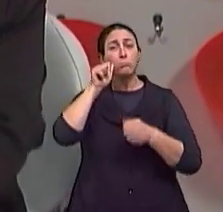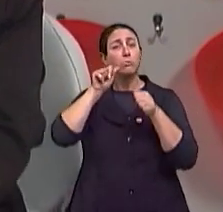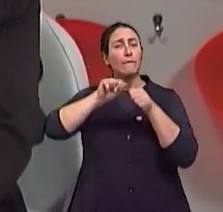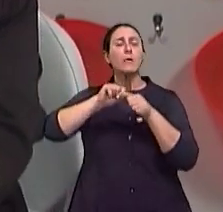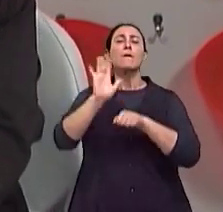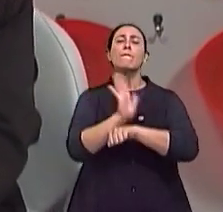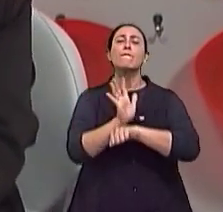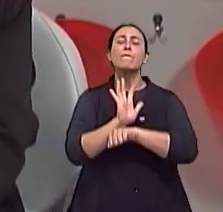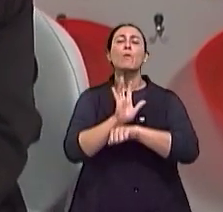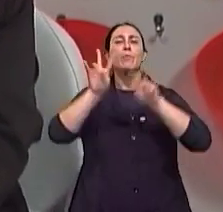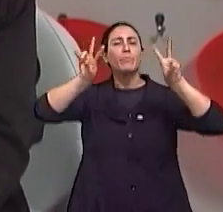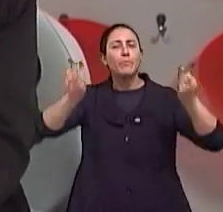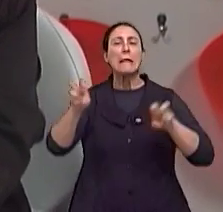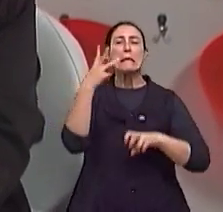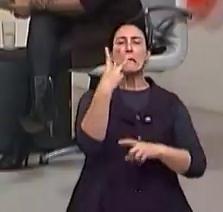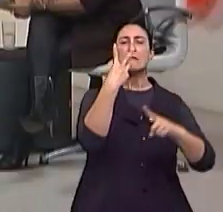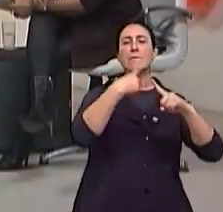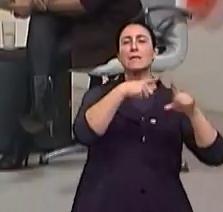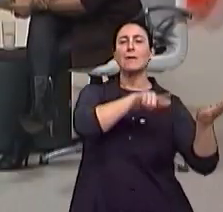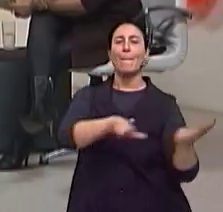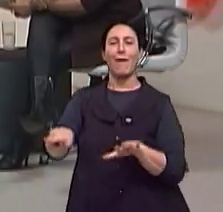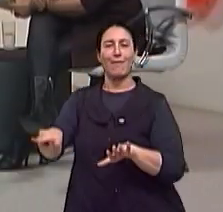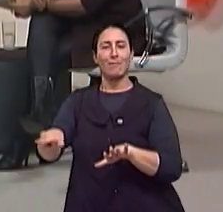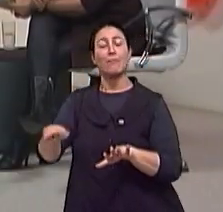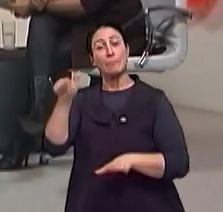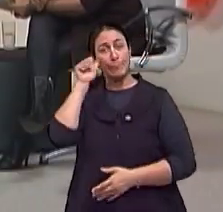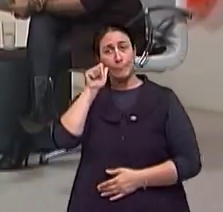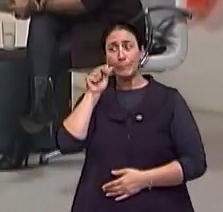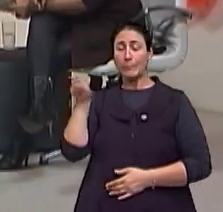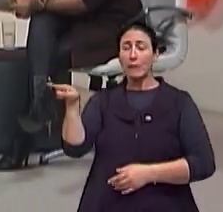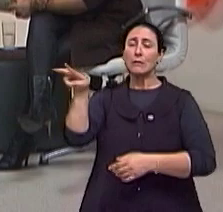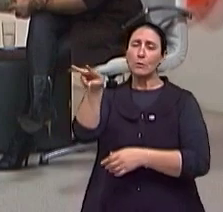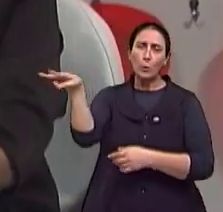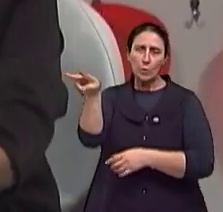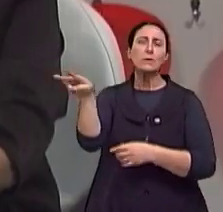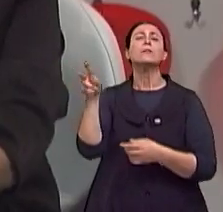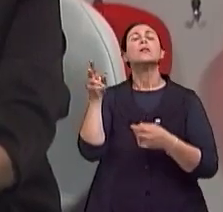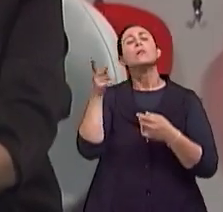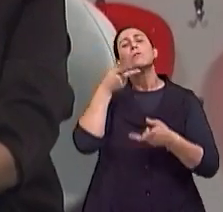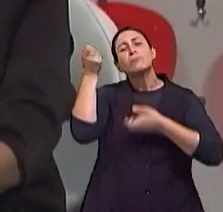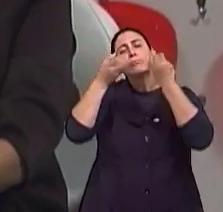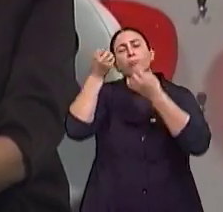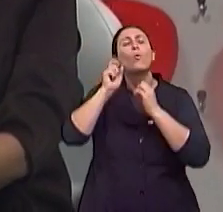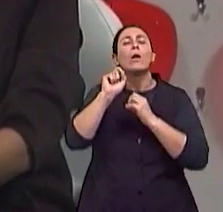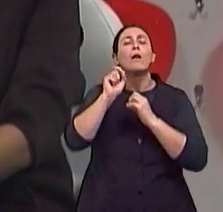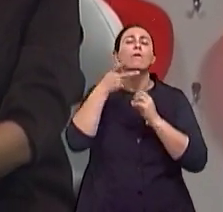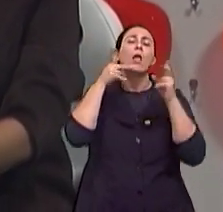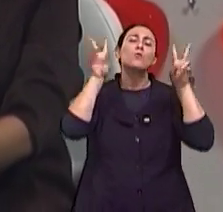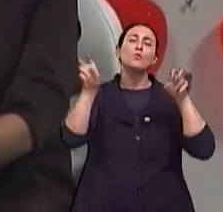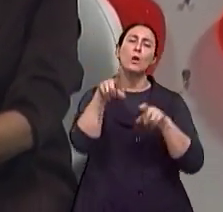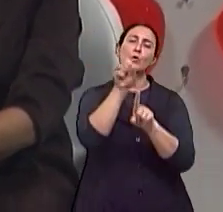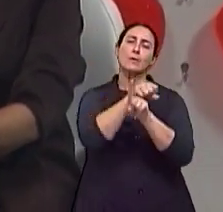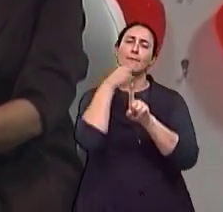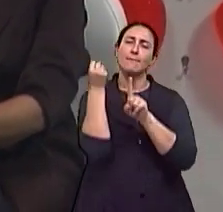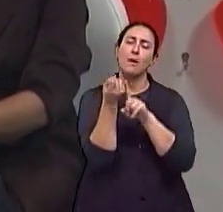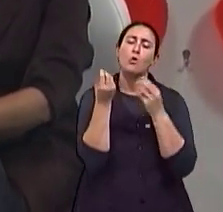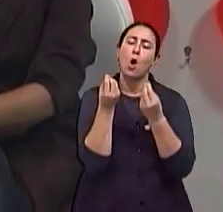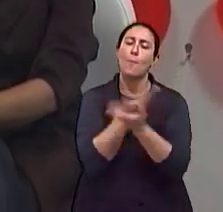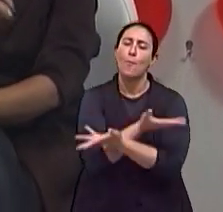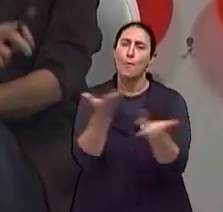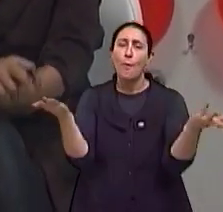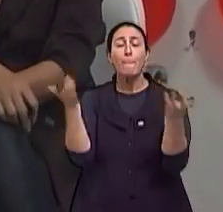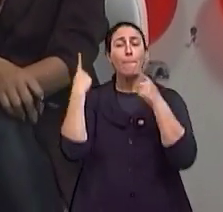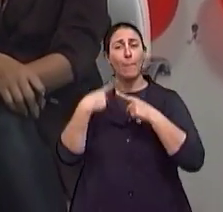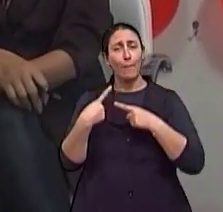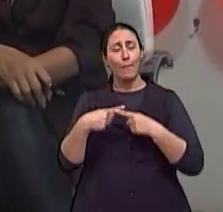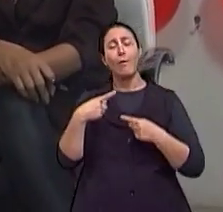falar sobre este assunto tão importante hoje em dia para que a gente tenha uma sociedade bem melhor, porque